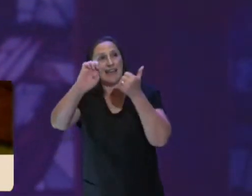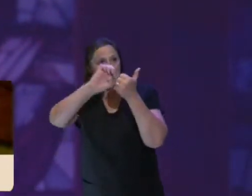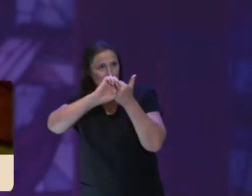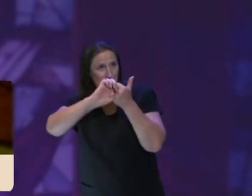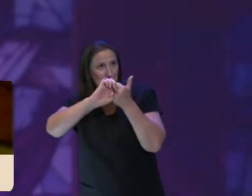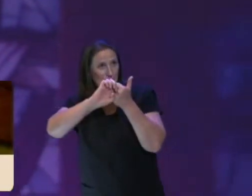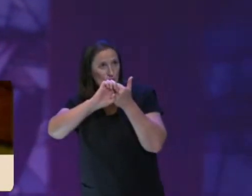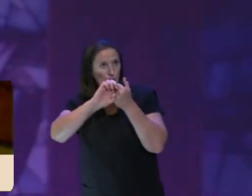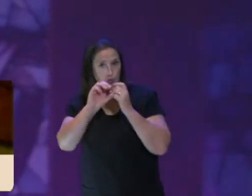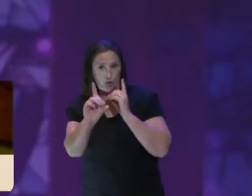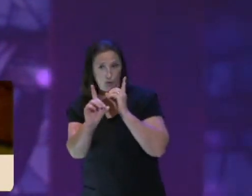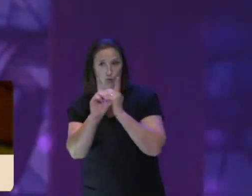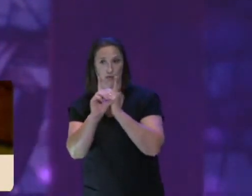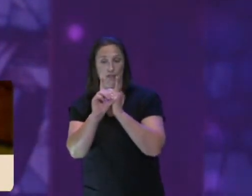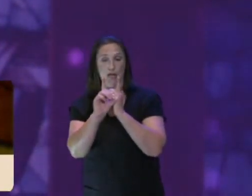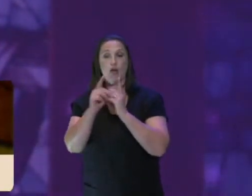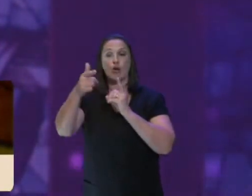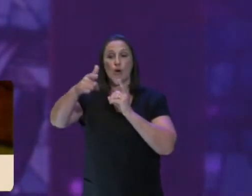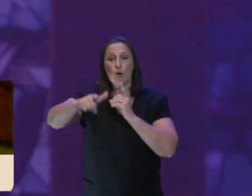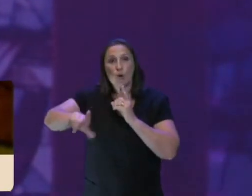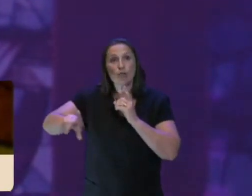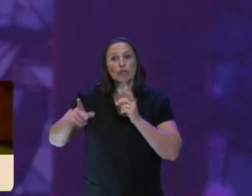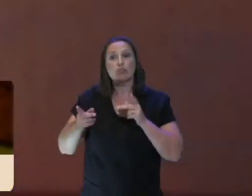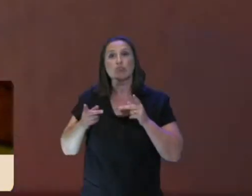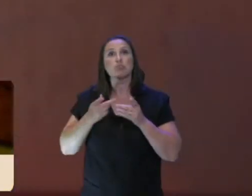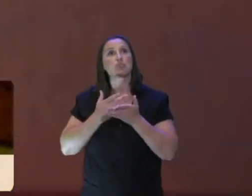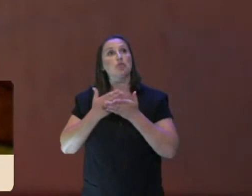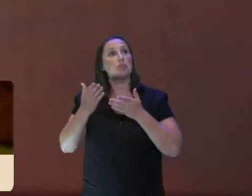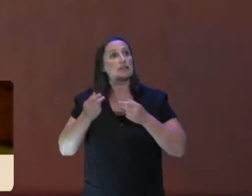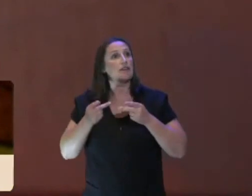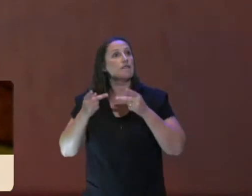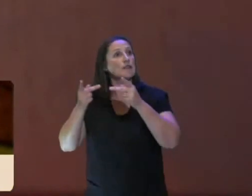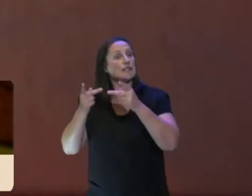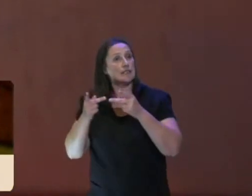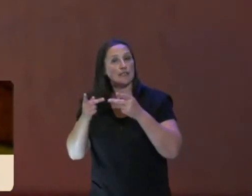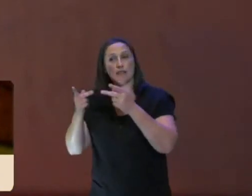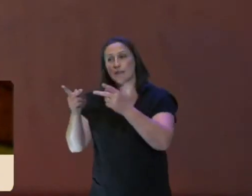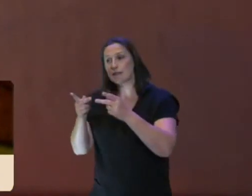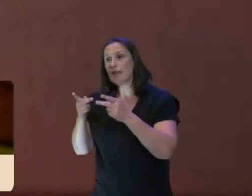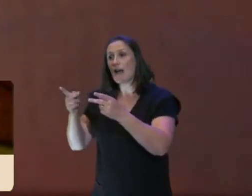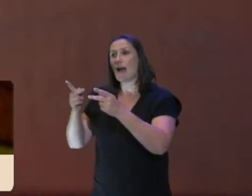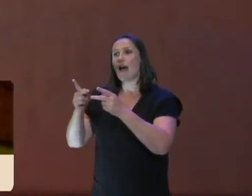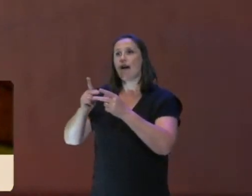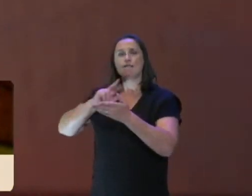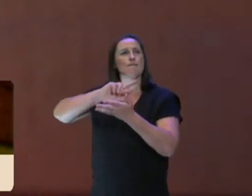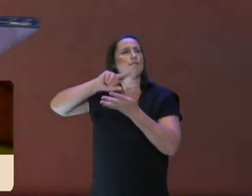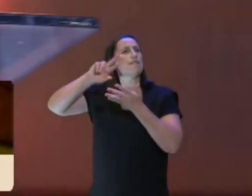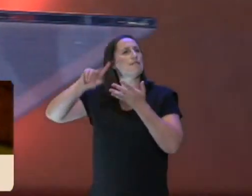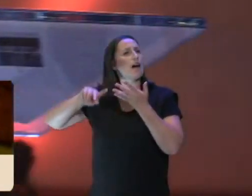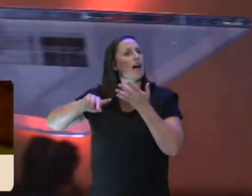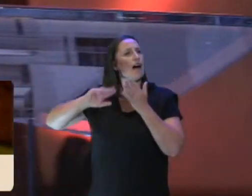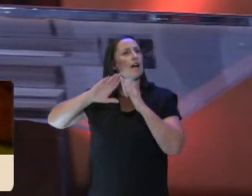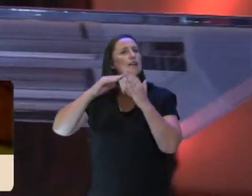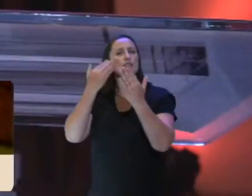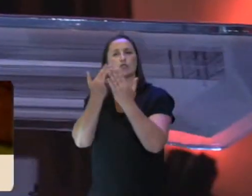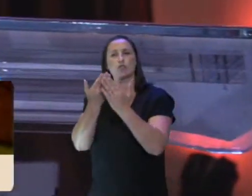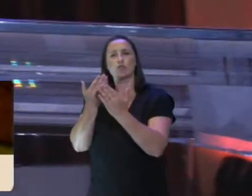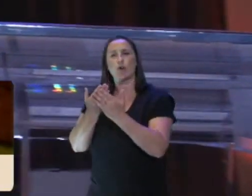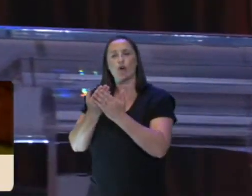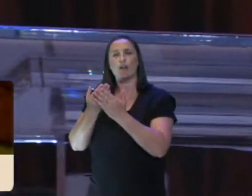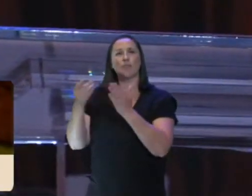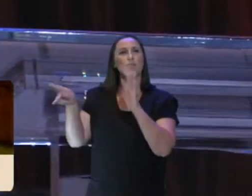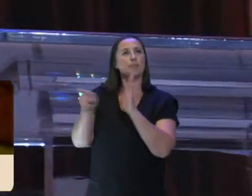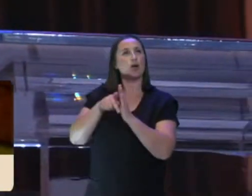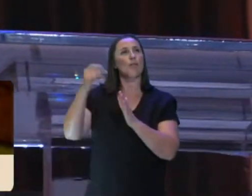com Eliseu, ele começa a visitar várias escolas de profetas, porque Deus deu a ele um novo senso